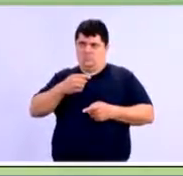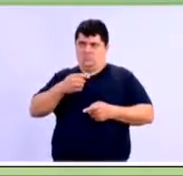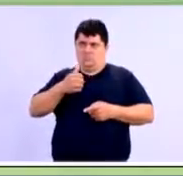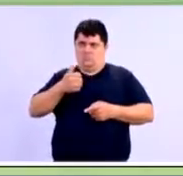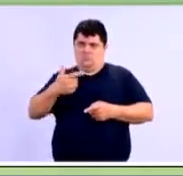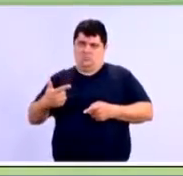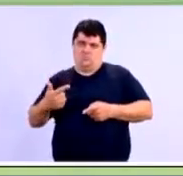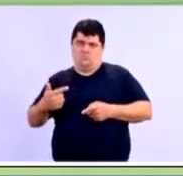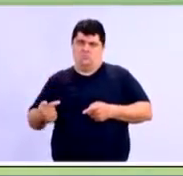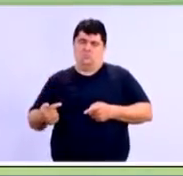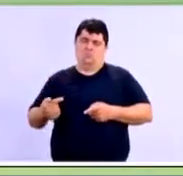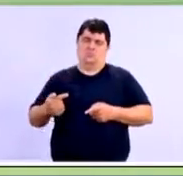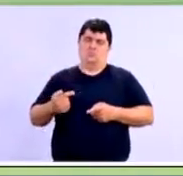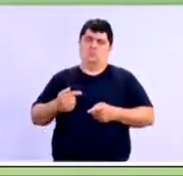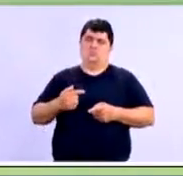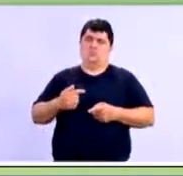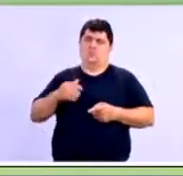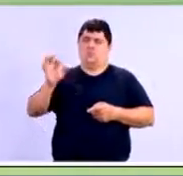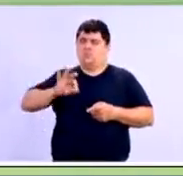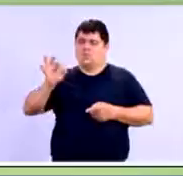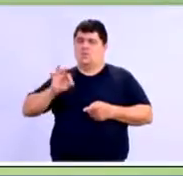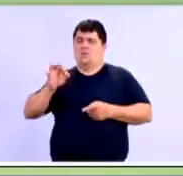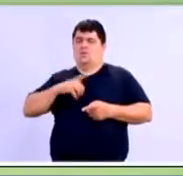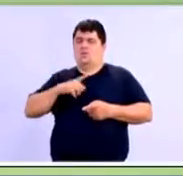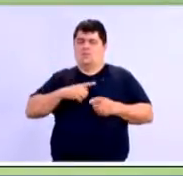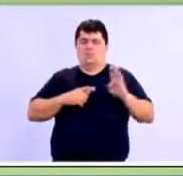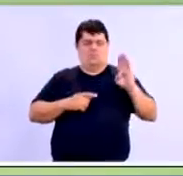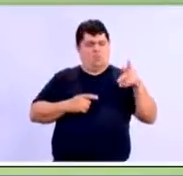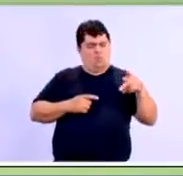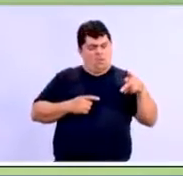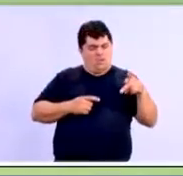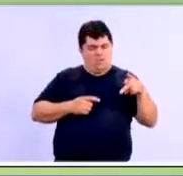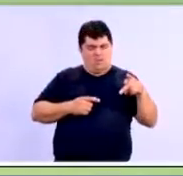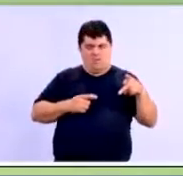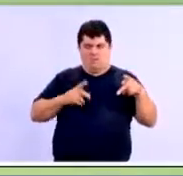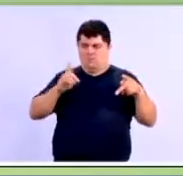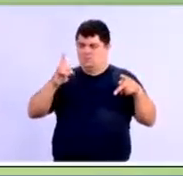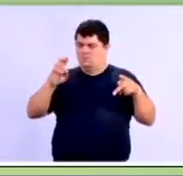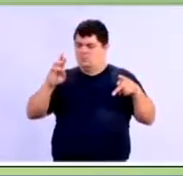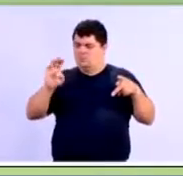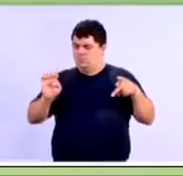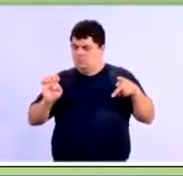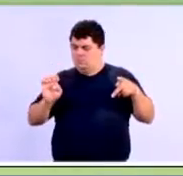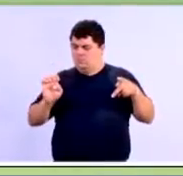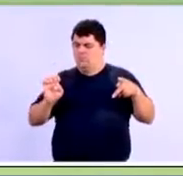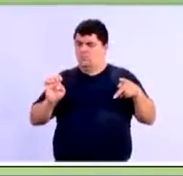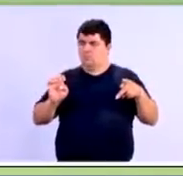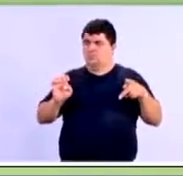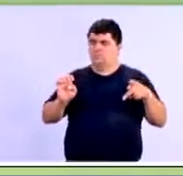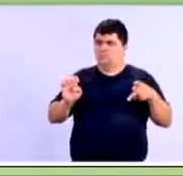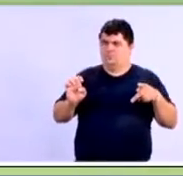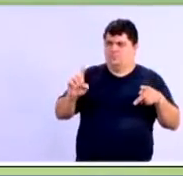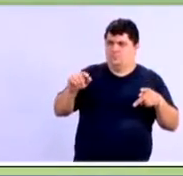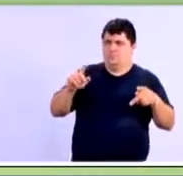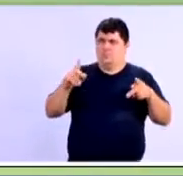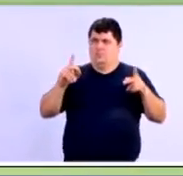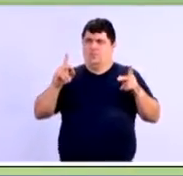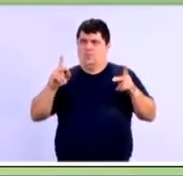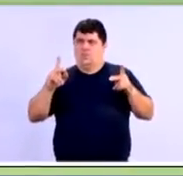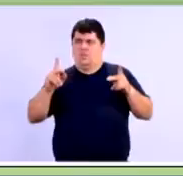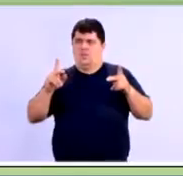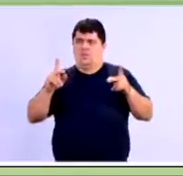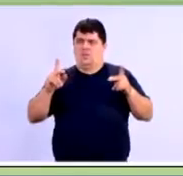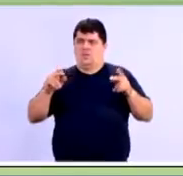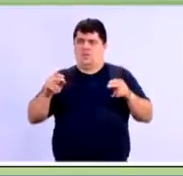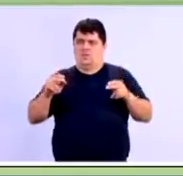3,17%. Se a gente está falando de balanço patrimonial e demonstração de resultado de exercício, que é, isso aqui